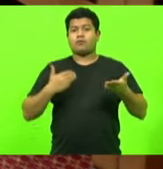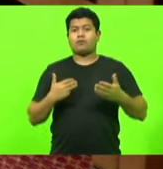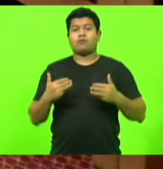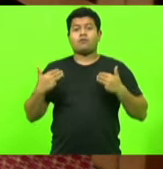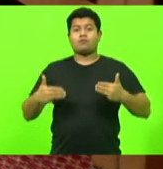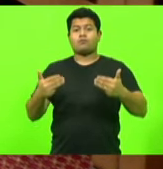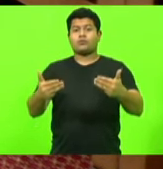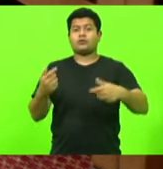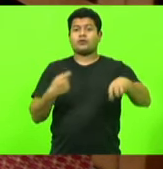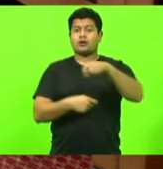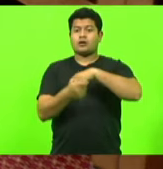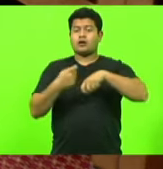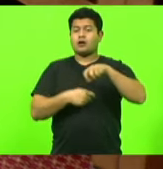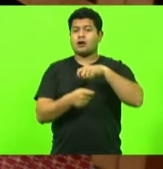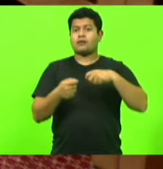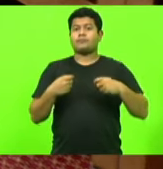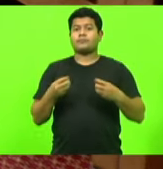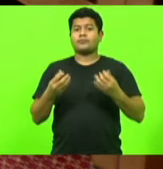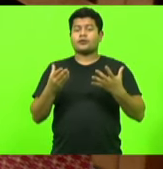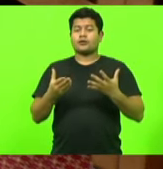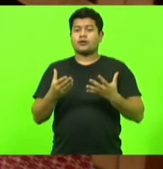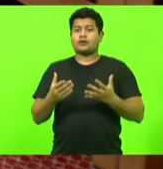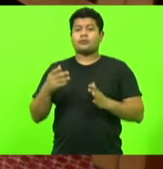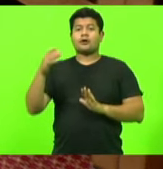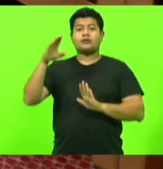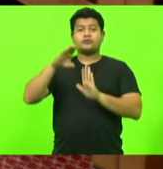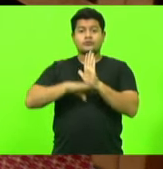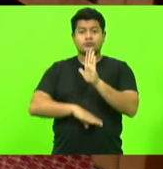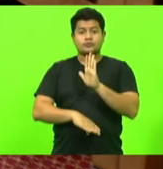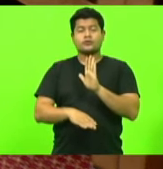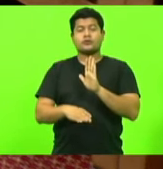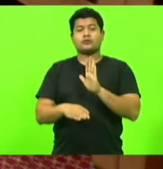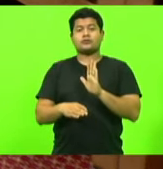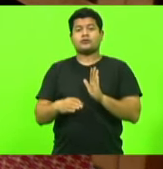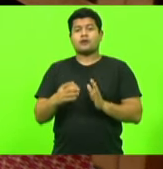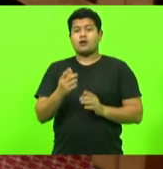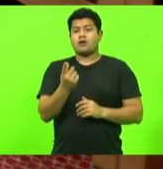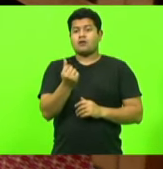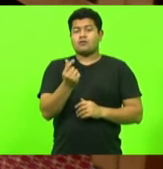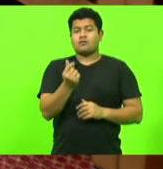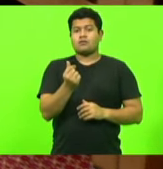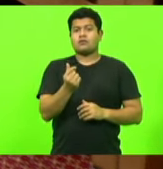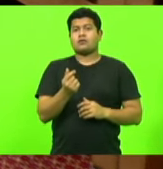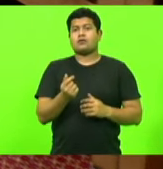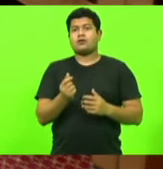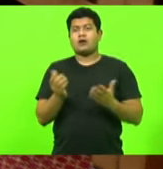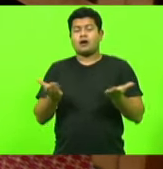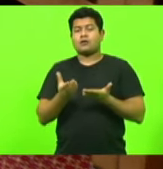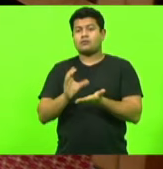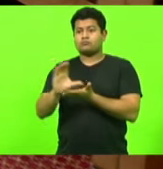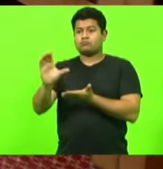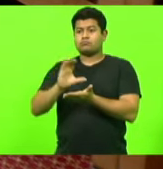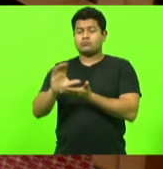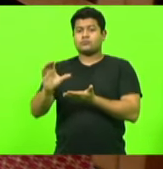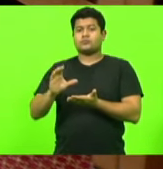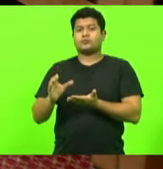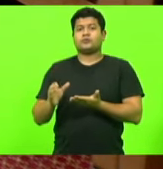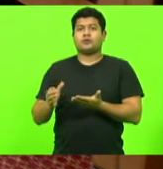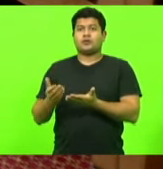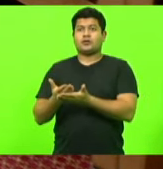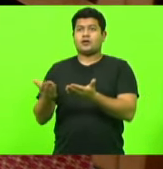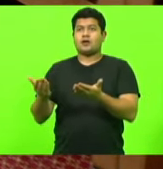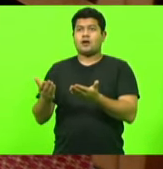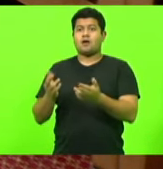Fazenda para deduzir esses valores que estão sendo colocados nas nossas